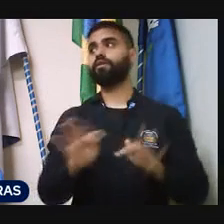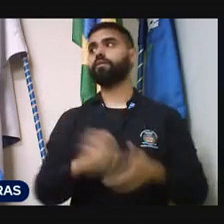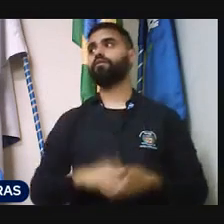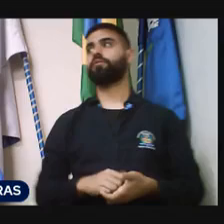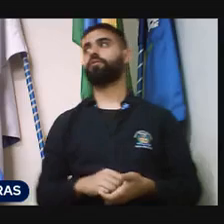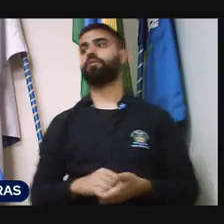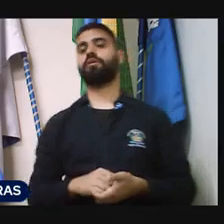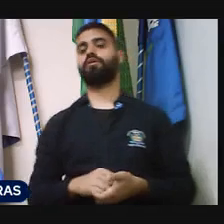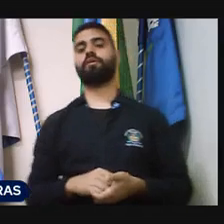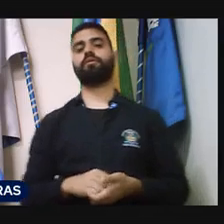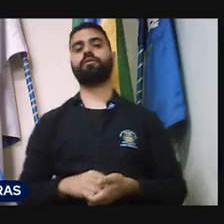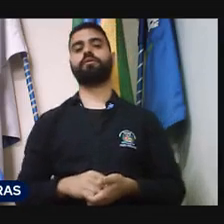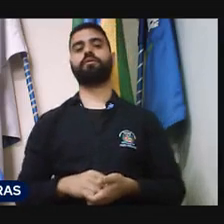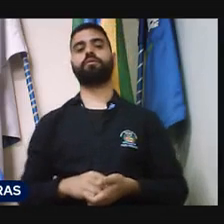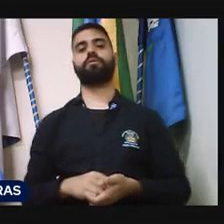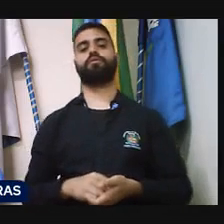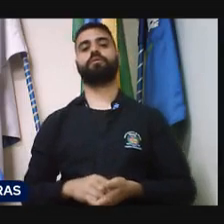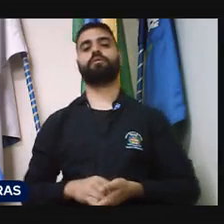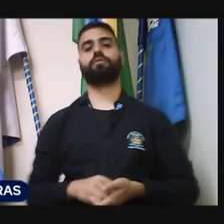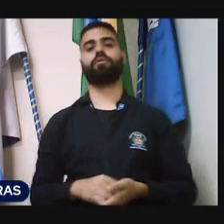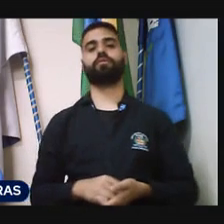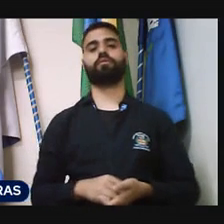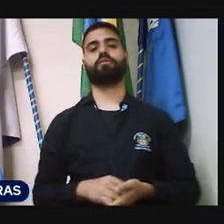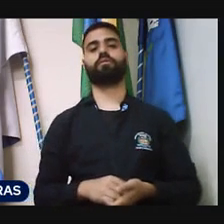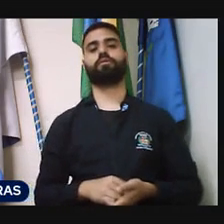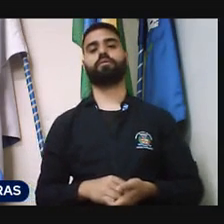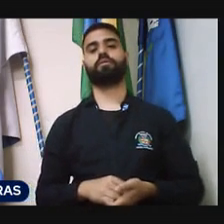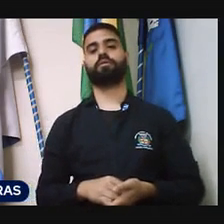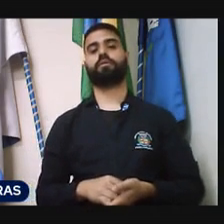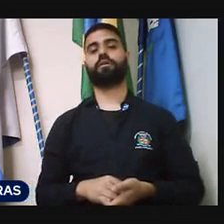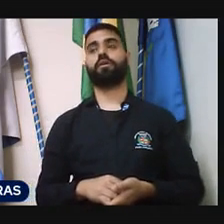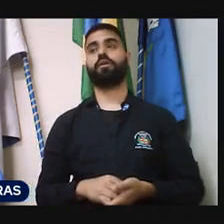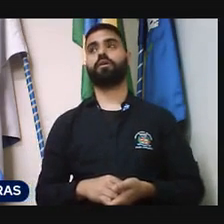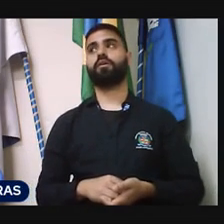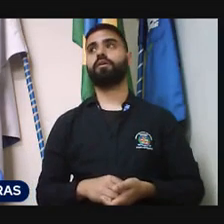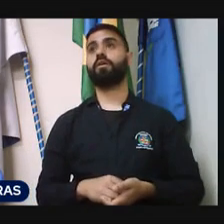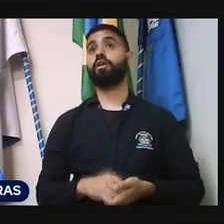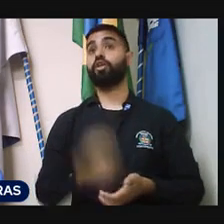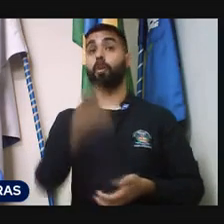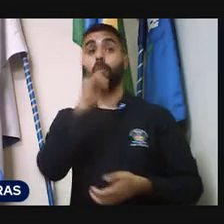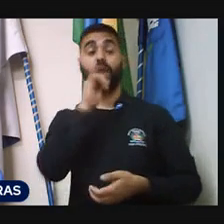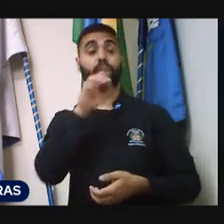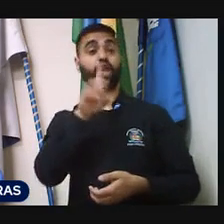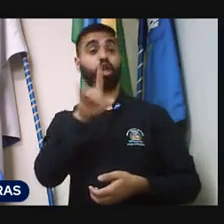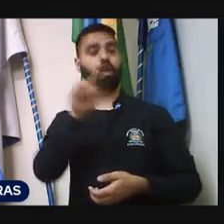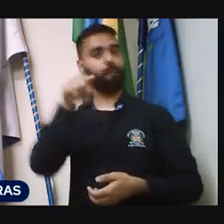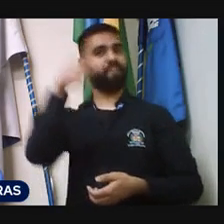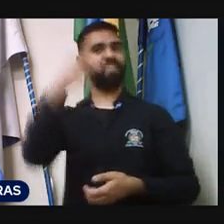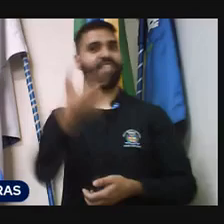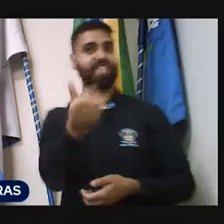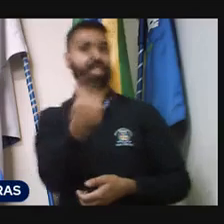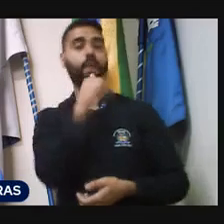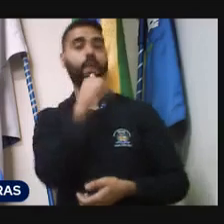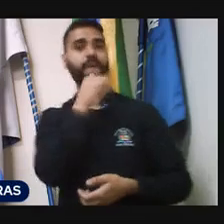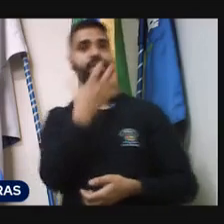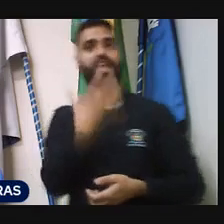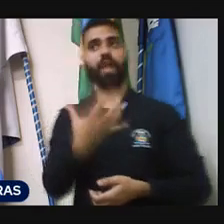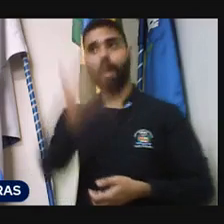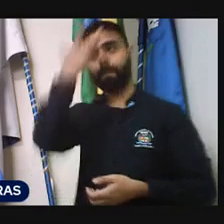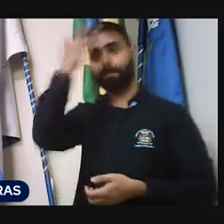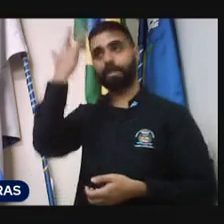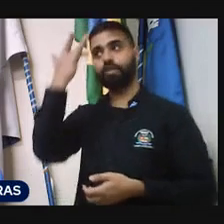isso traz sabe o que no dia subsequente a ceia de Natal aquele